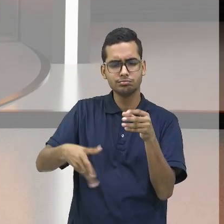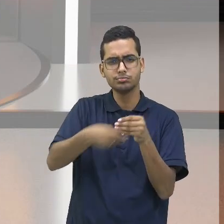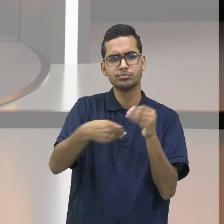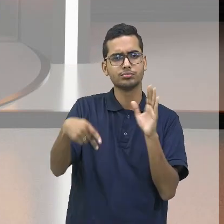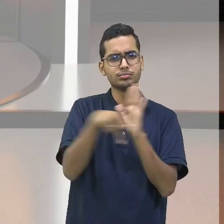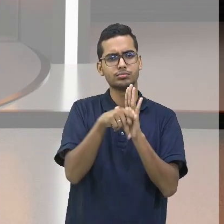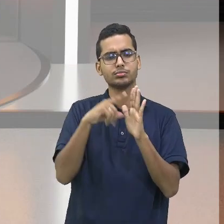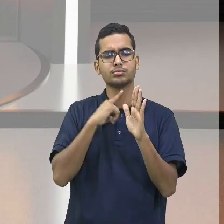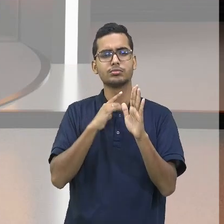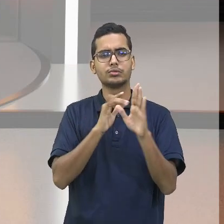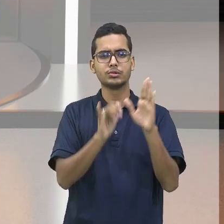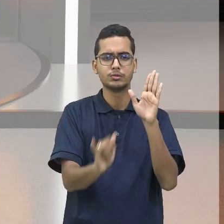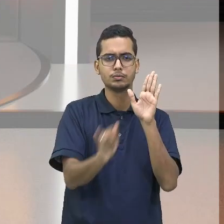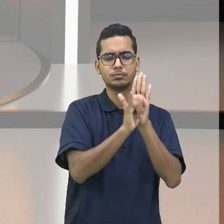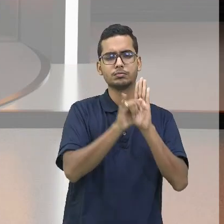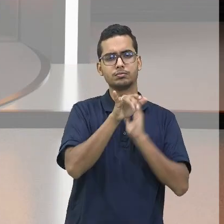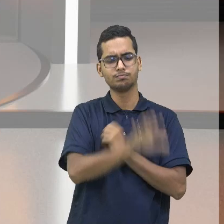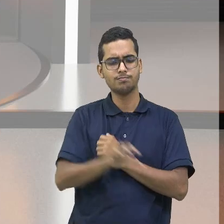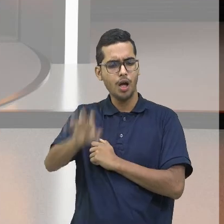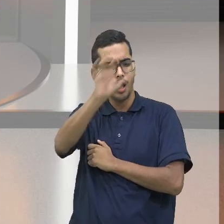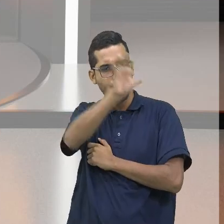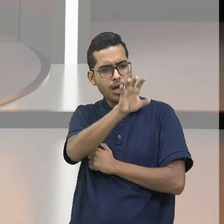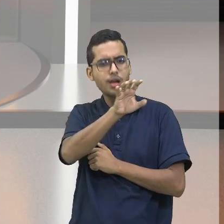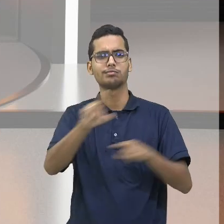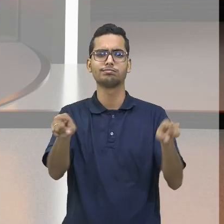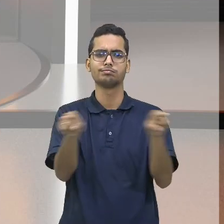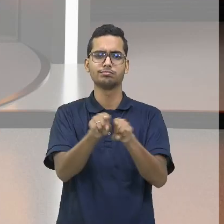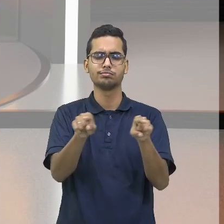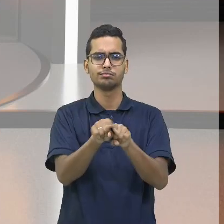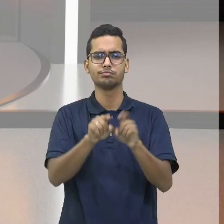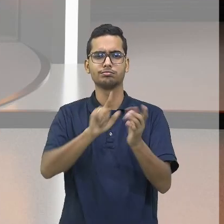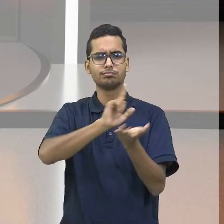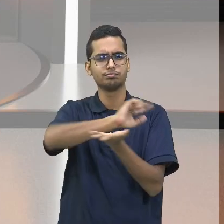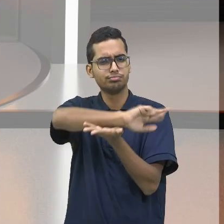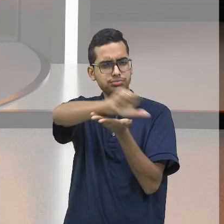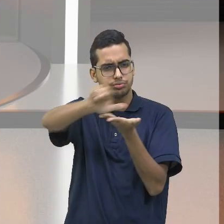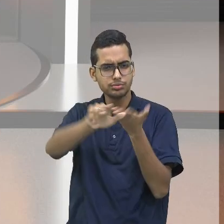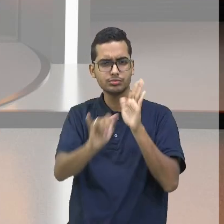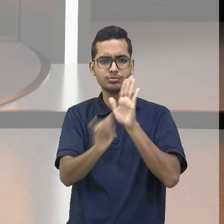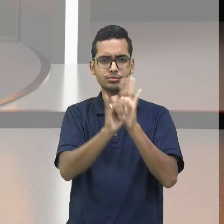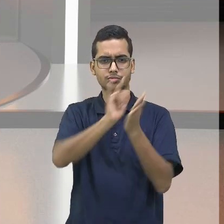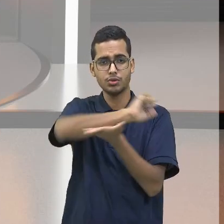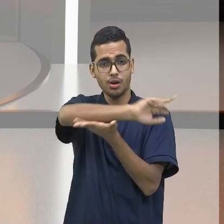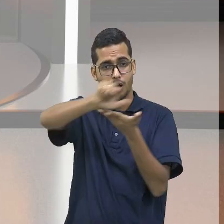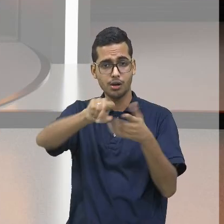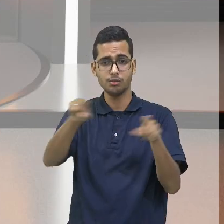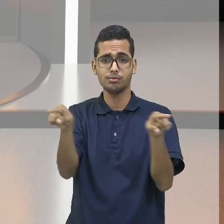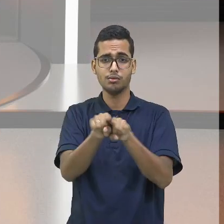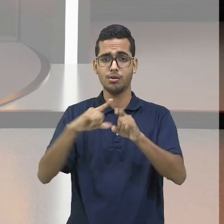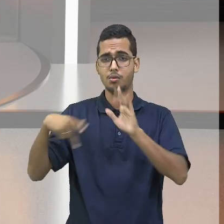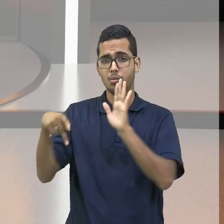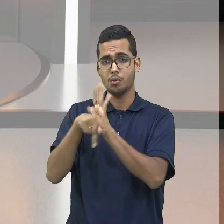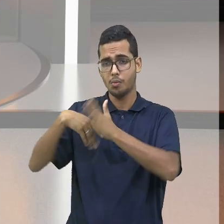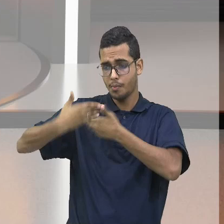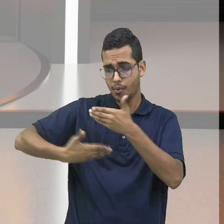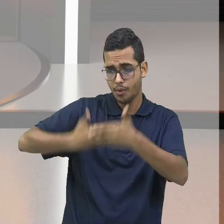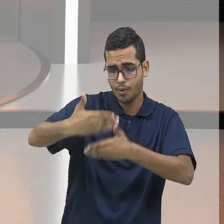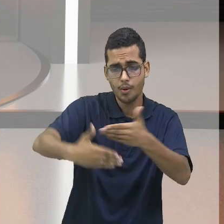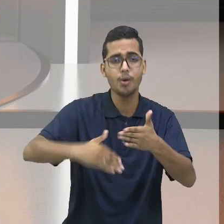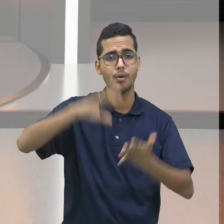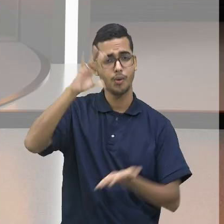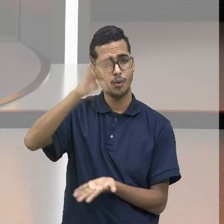identidades regionais, né, identidades distintas, e aí você vai ter esse processo, né, de